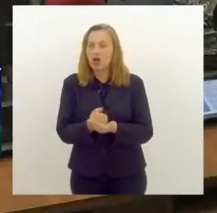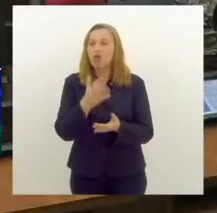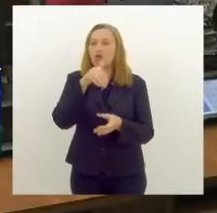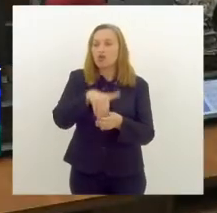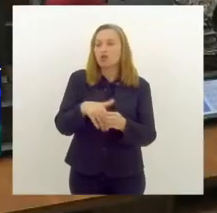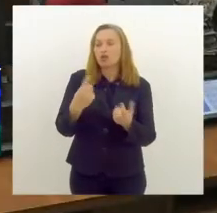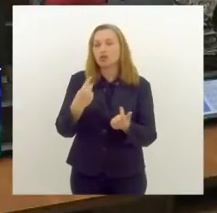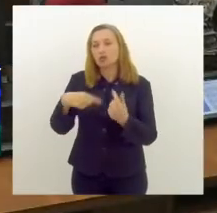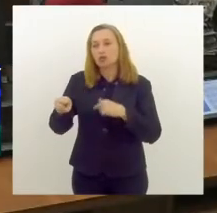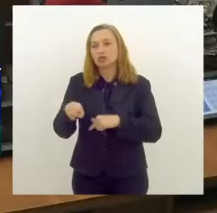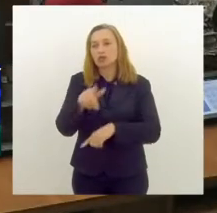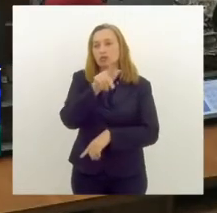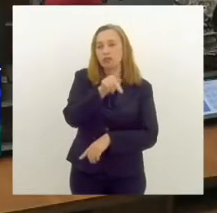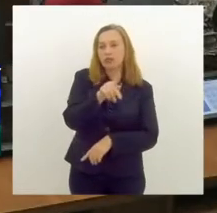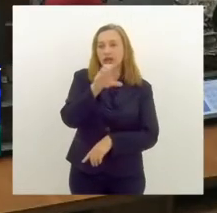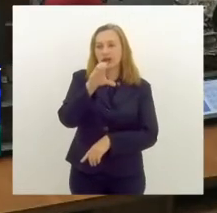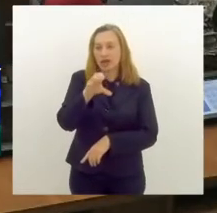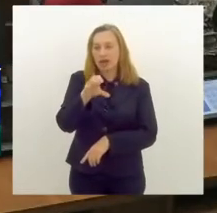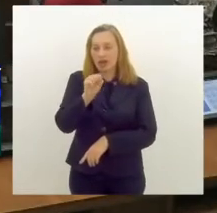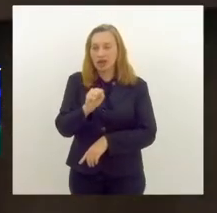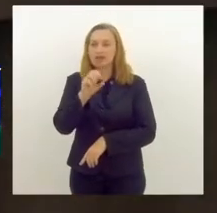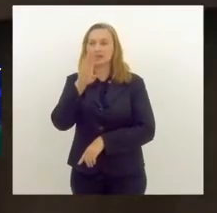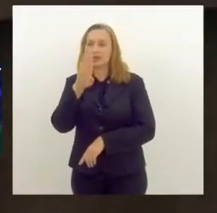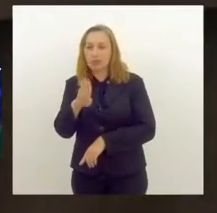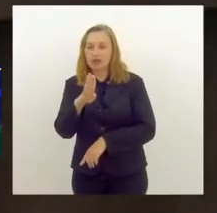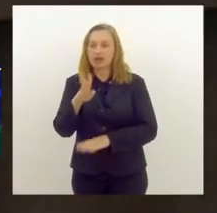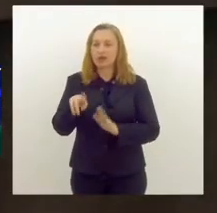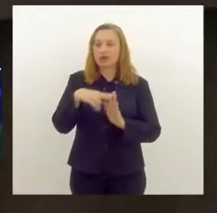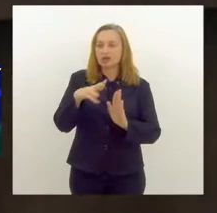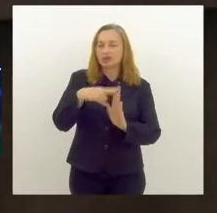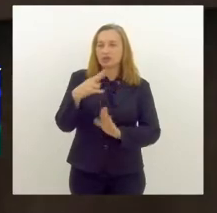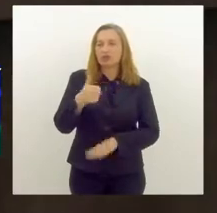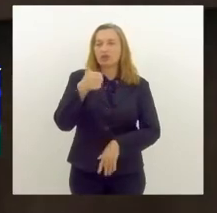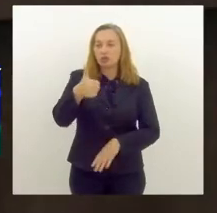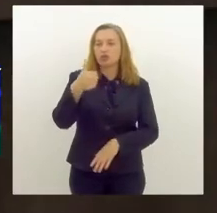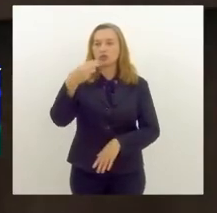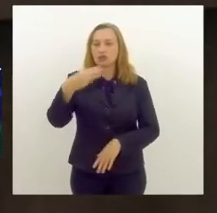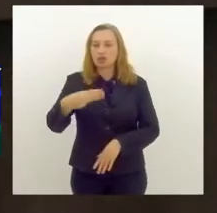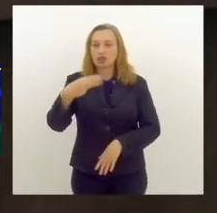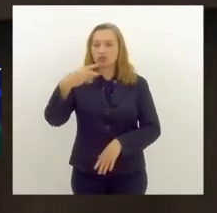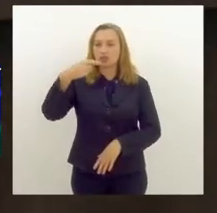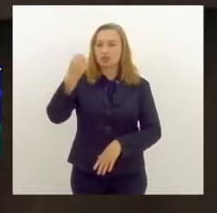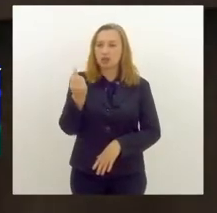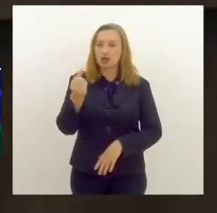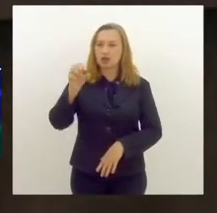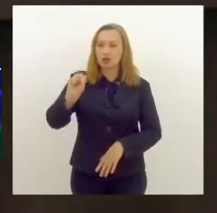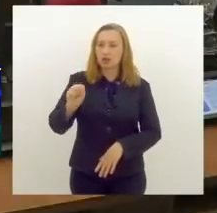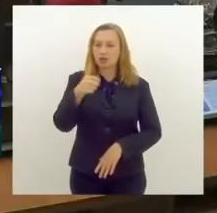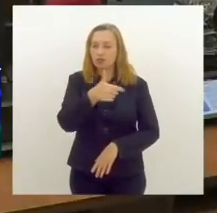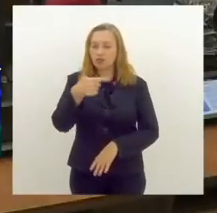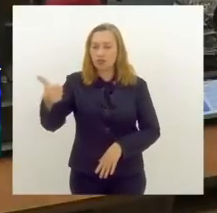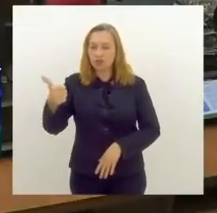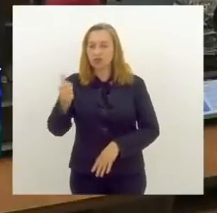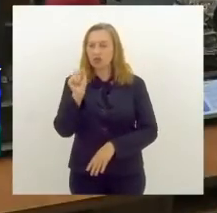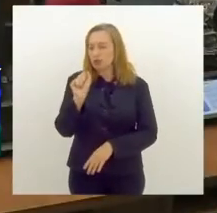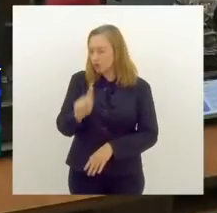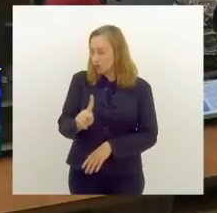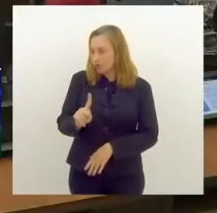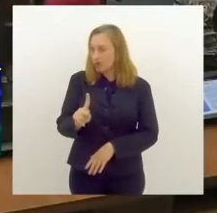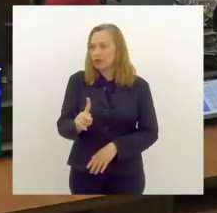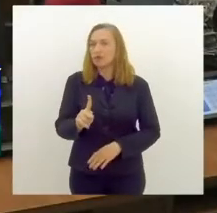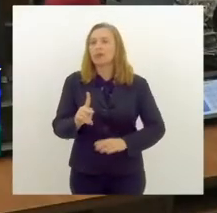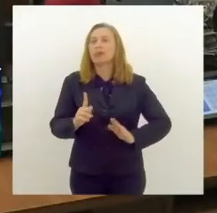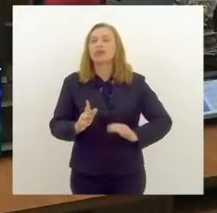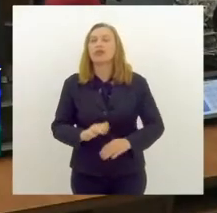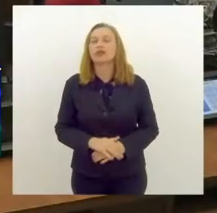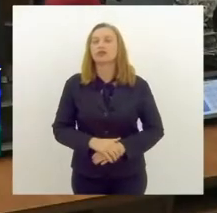da bancada do PSB ao projeto de resolução 1368 de 2022. Ok. A presidência vai passar